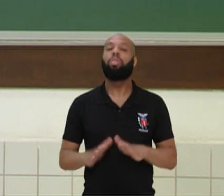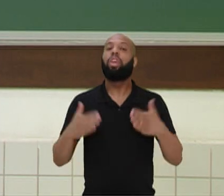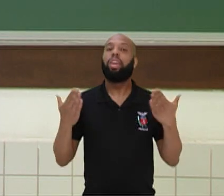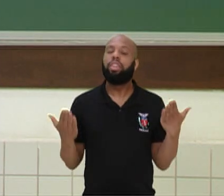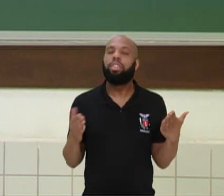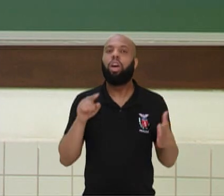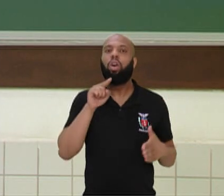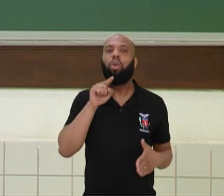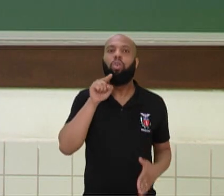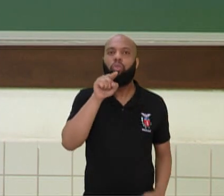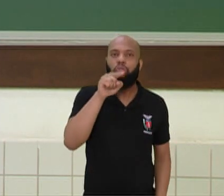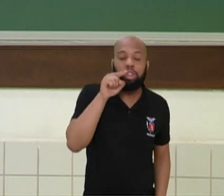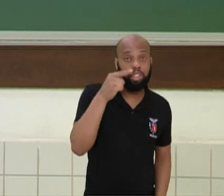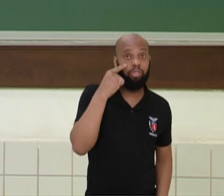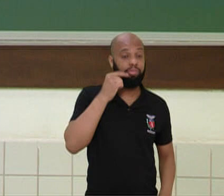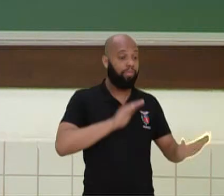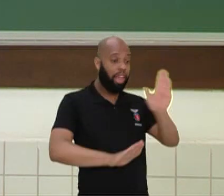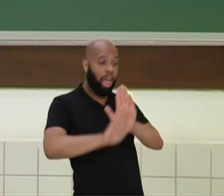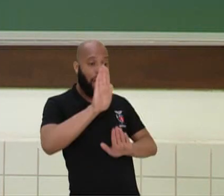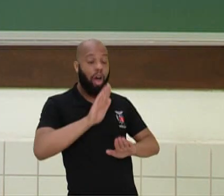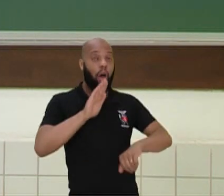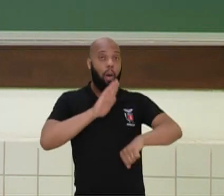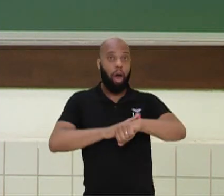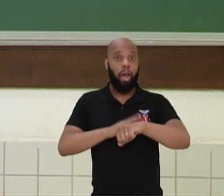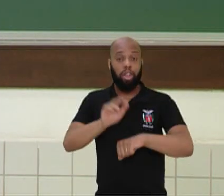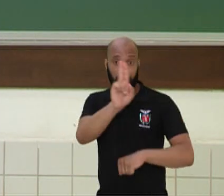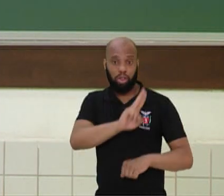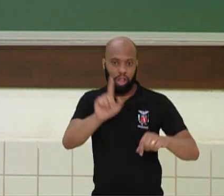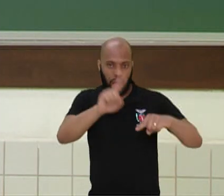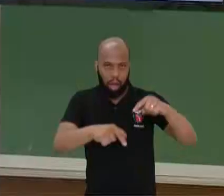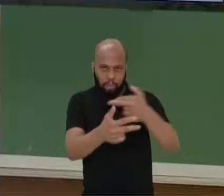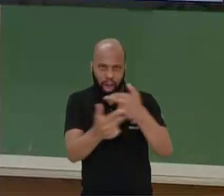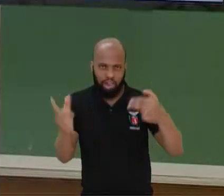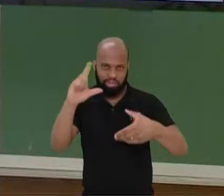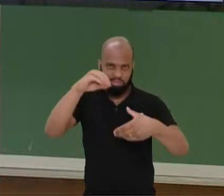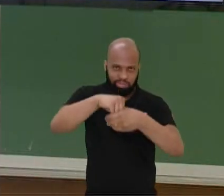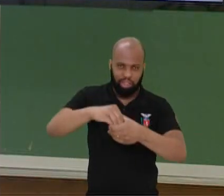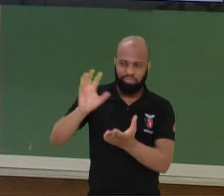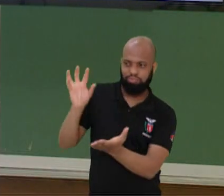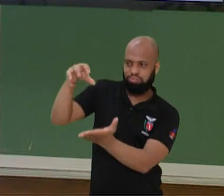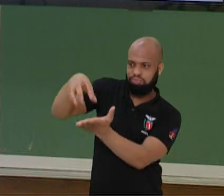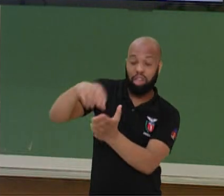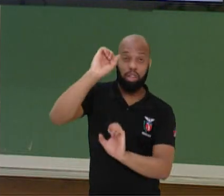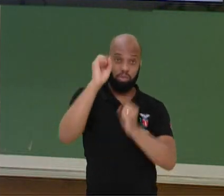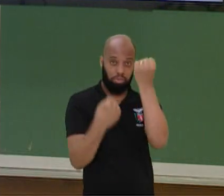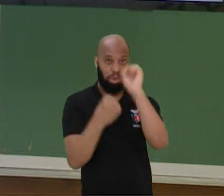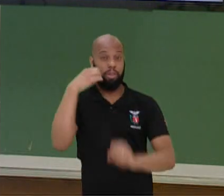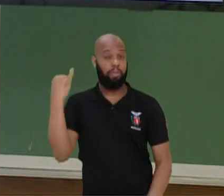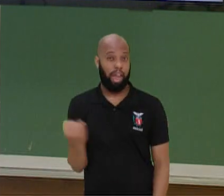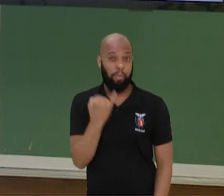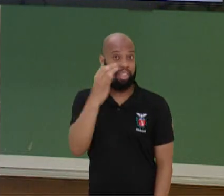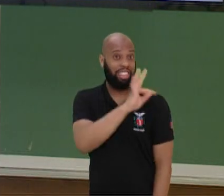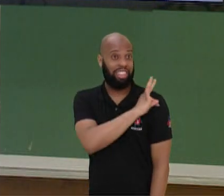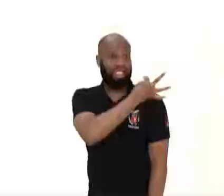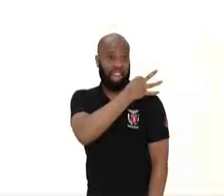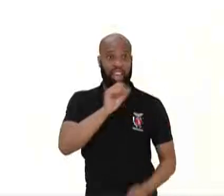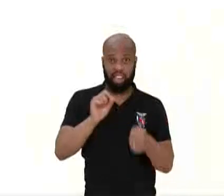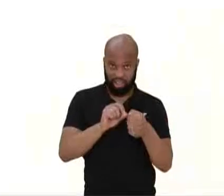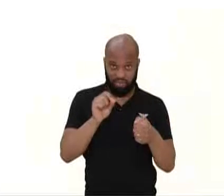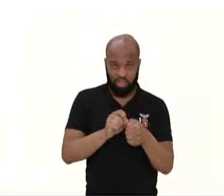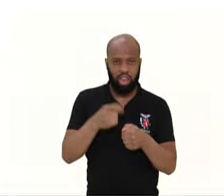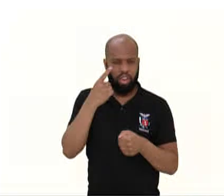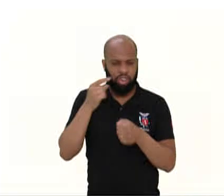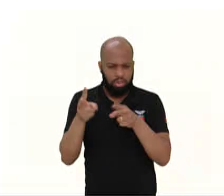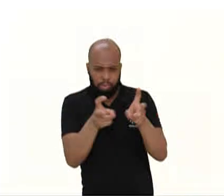Então, quando falamos em precauções no uso de equipamentos de musculação, é importante a técnica de execução dos exercícios deve